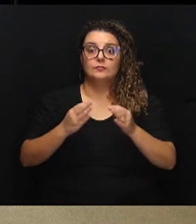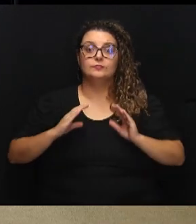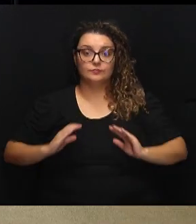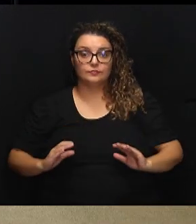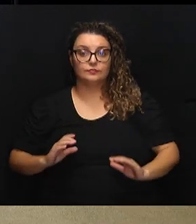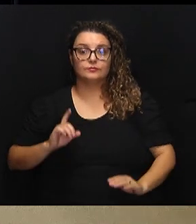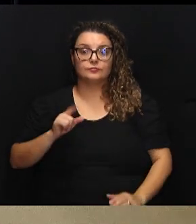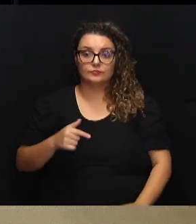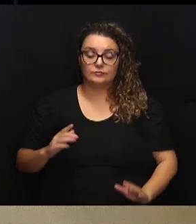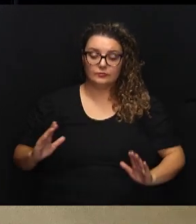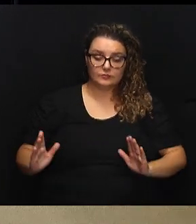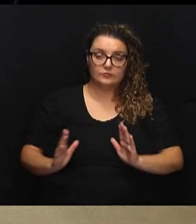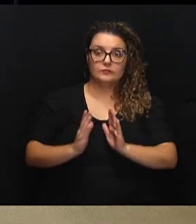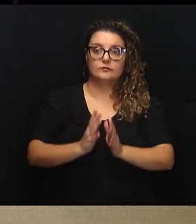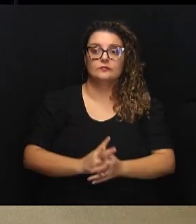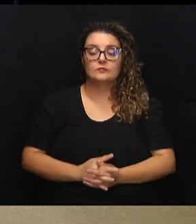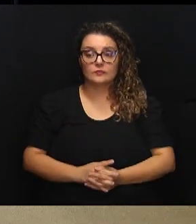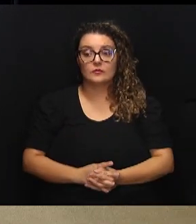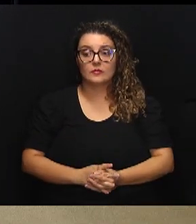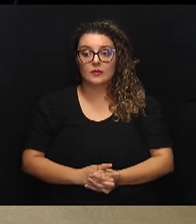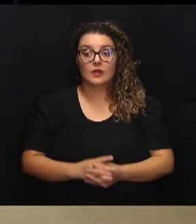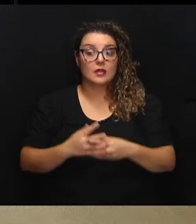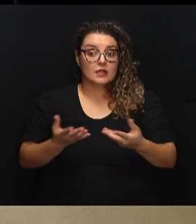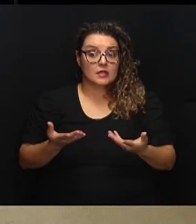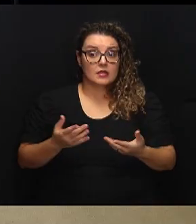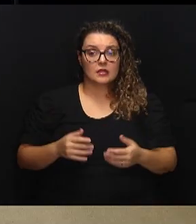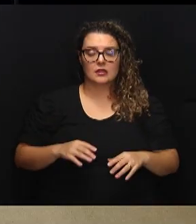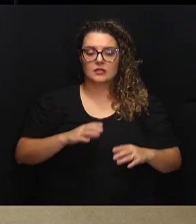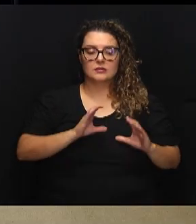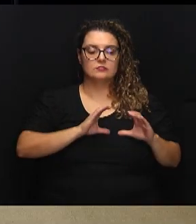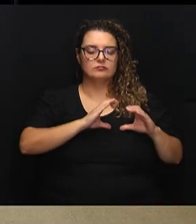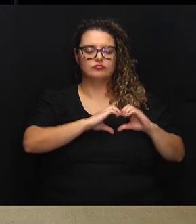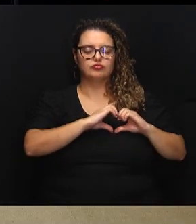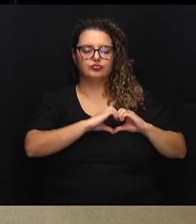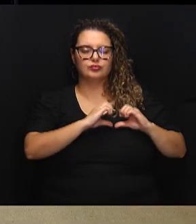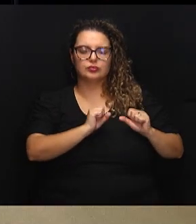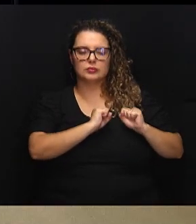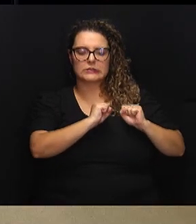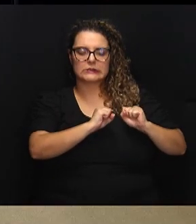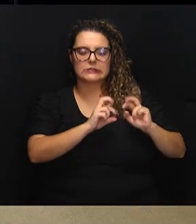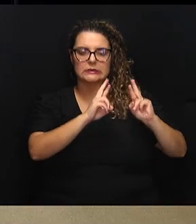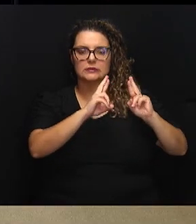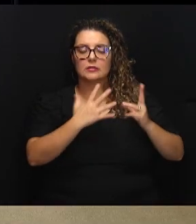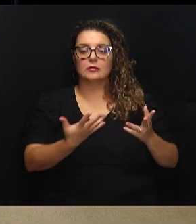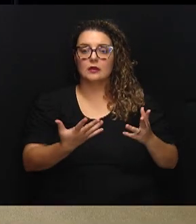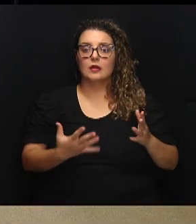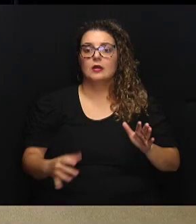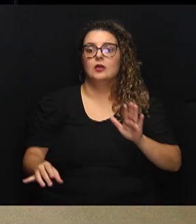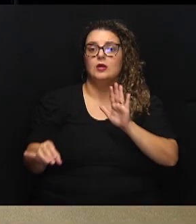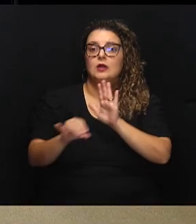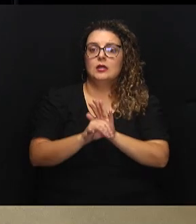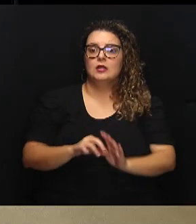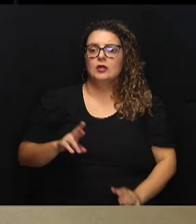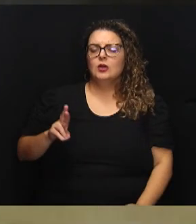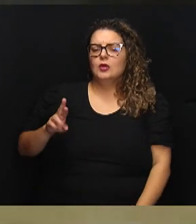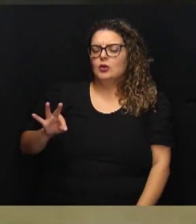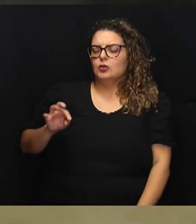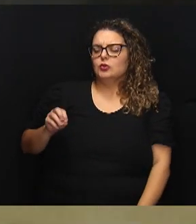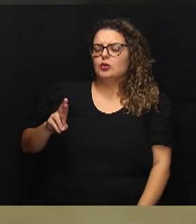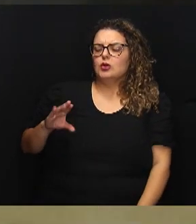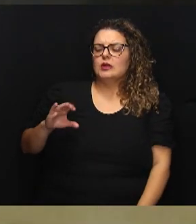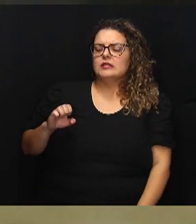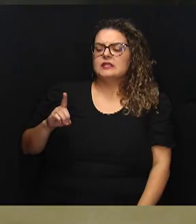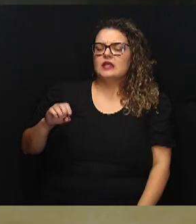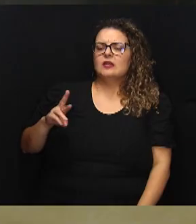comporta diante, né, desse time do coração. Agora, a identidade do torcedor se constrói mais